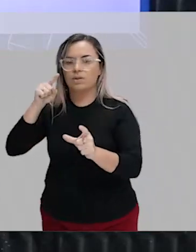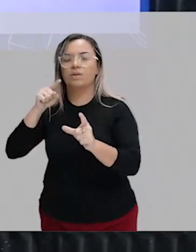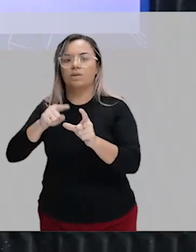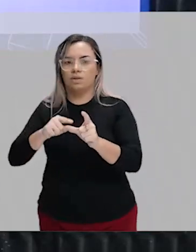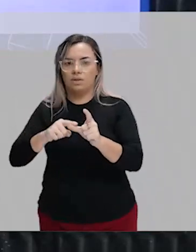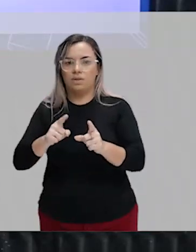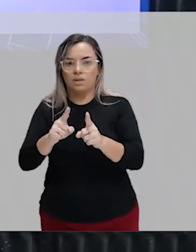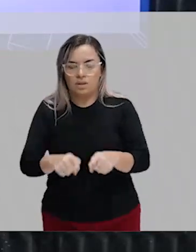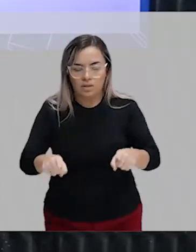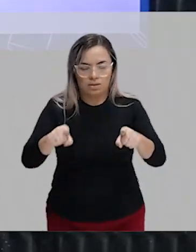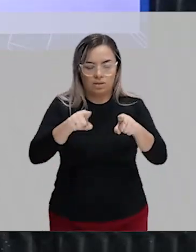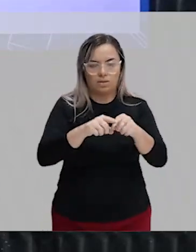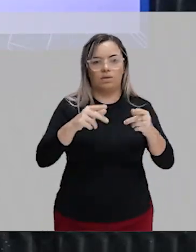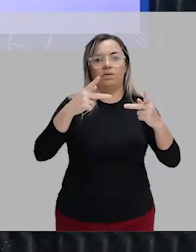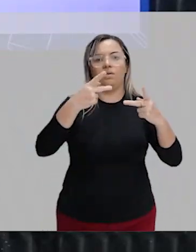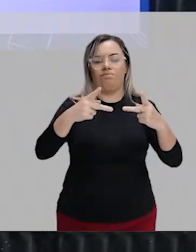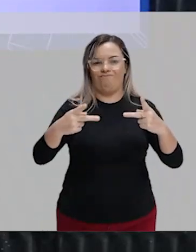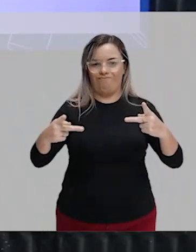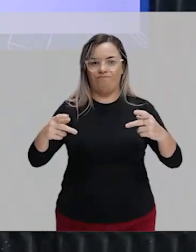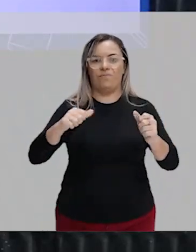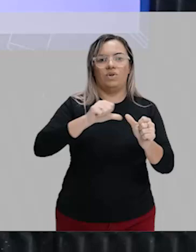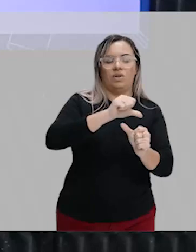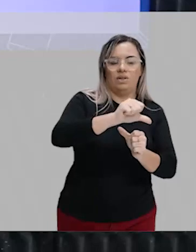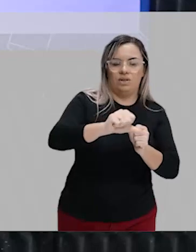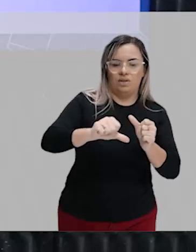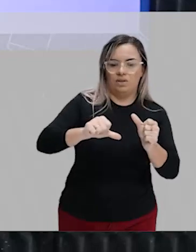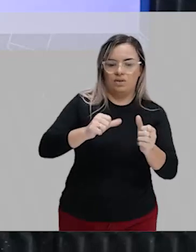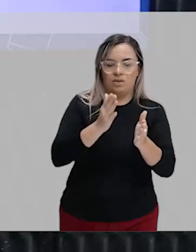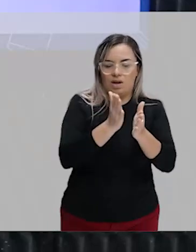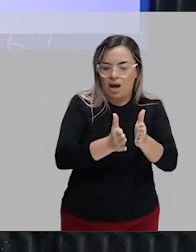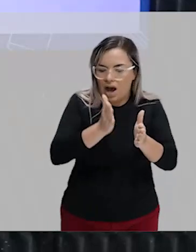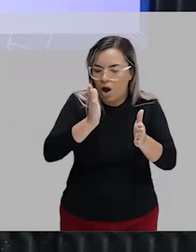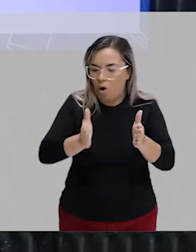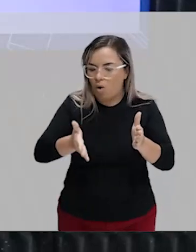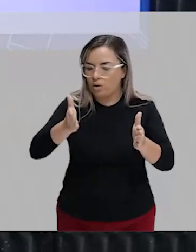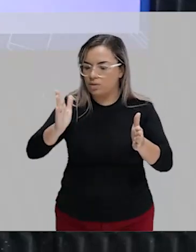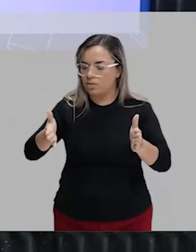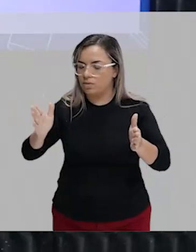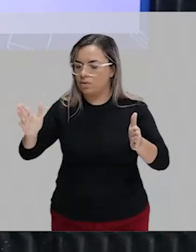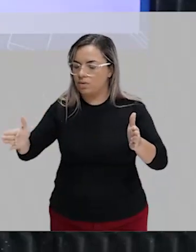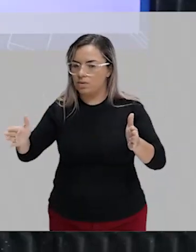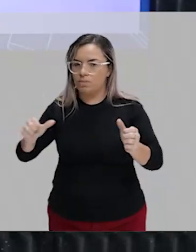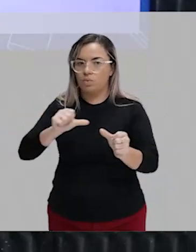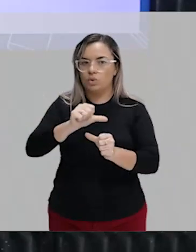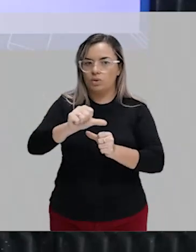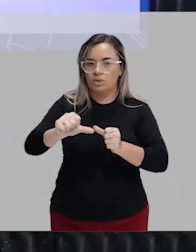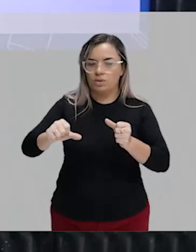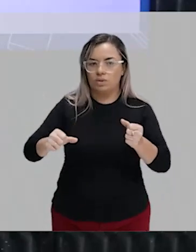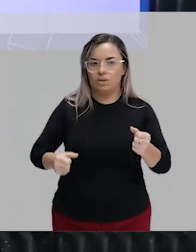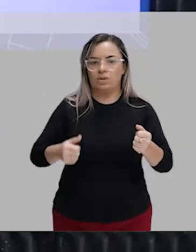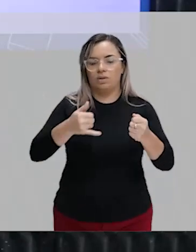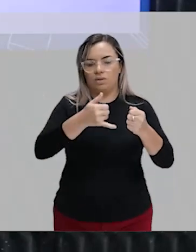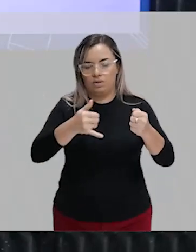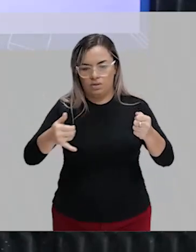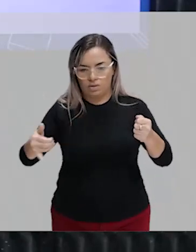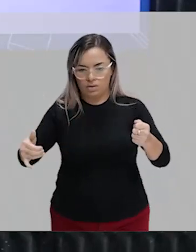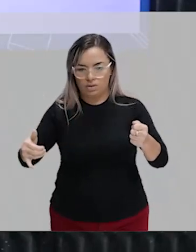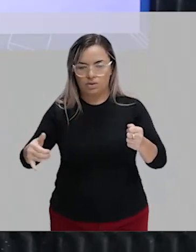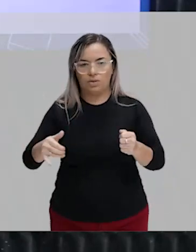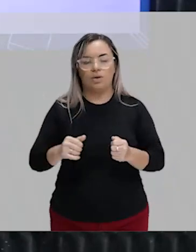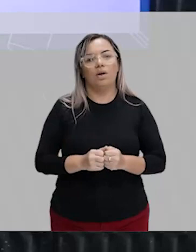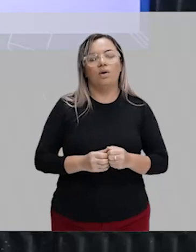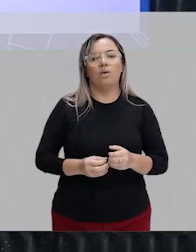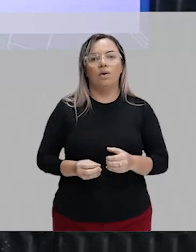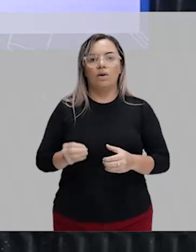numa proteína, se eu alterar a ordem dos aminoácidos que estão formando essa proteína, a